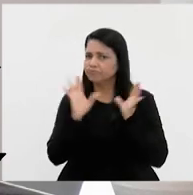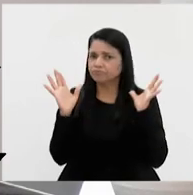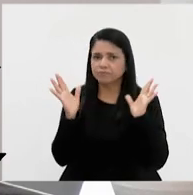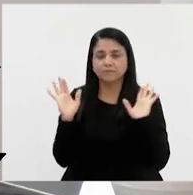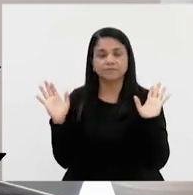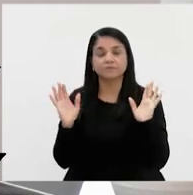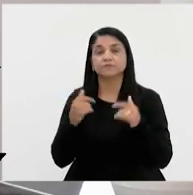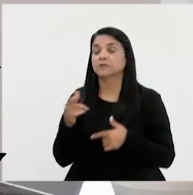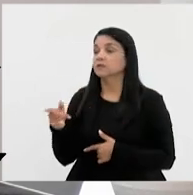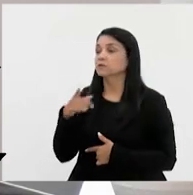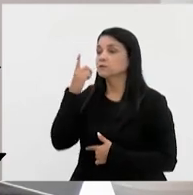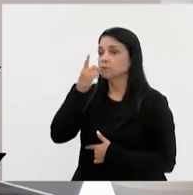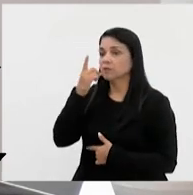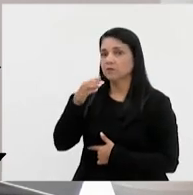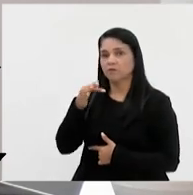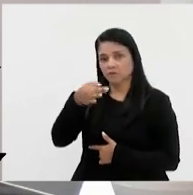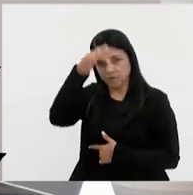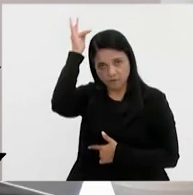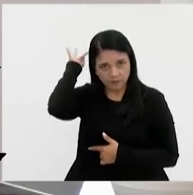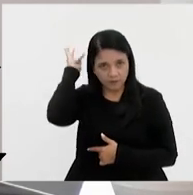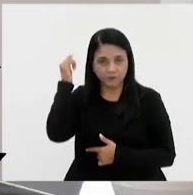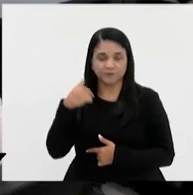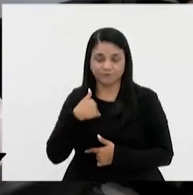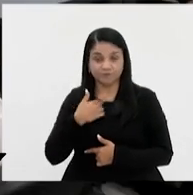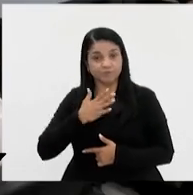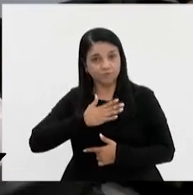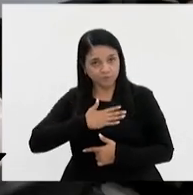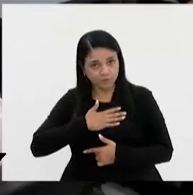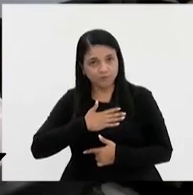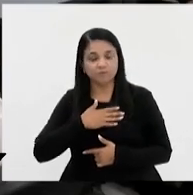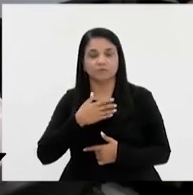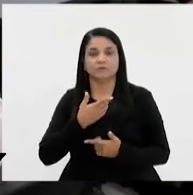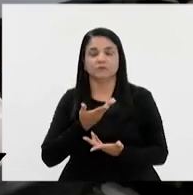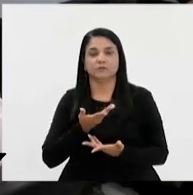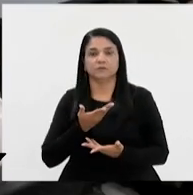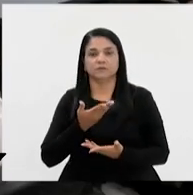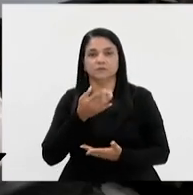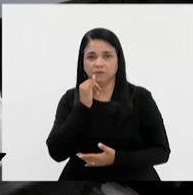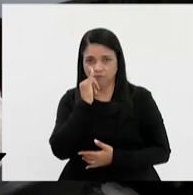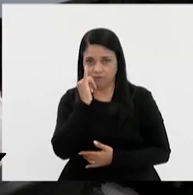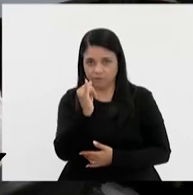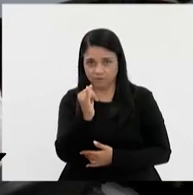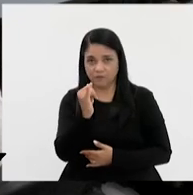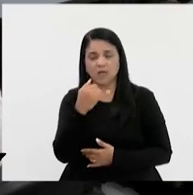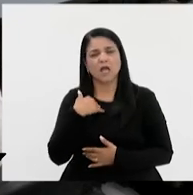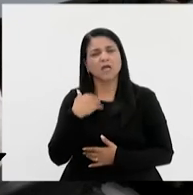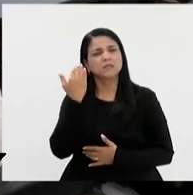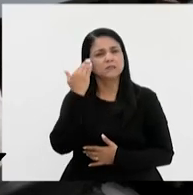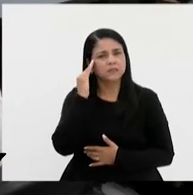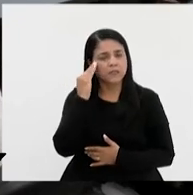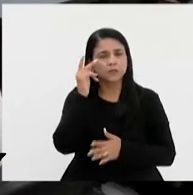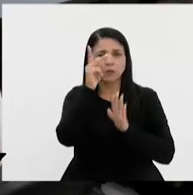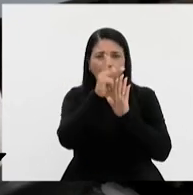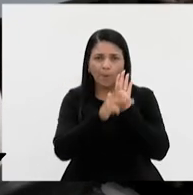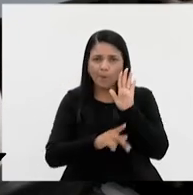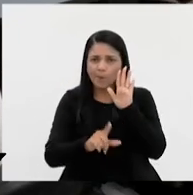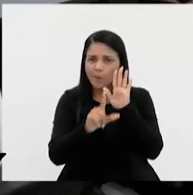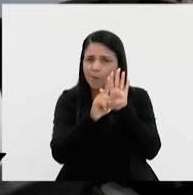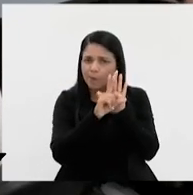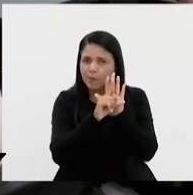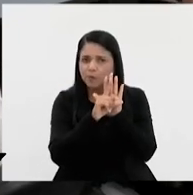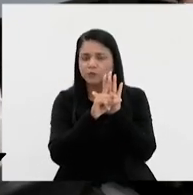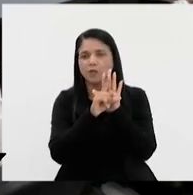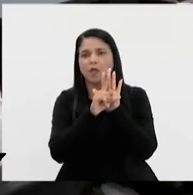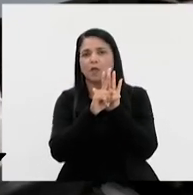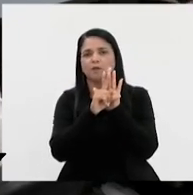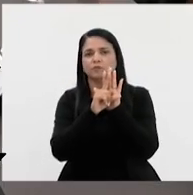Deputado Fred. Presidente, primeiro eu gostaria de dizer que entendo também o projeto como sendo